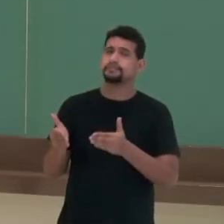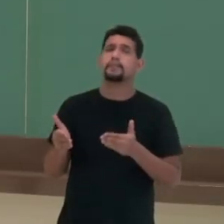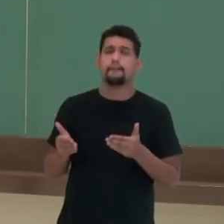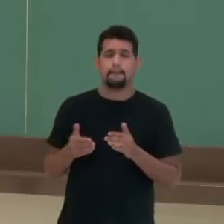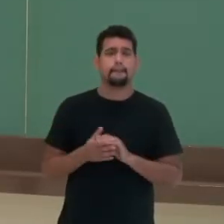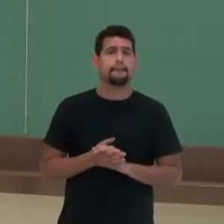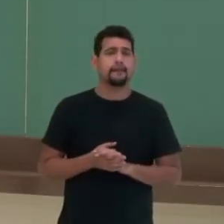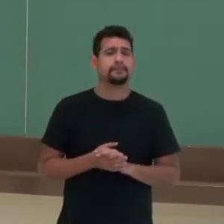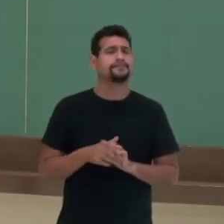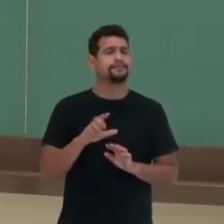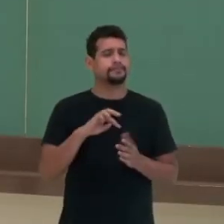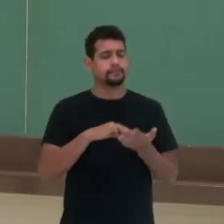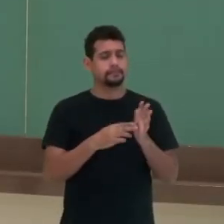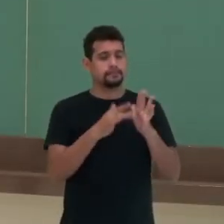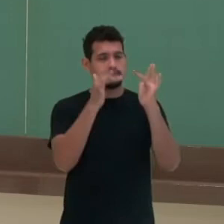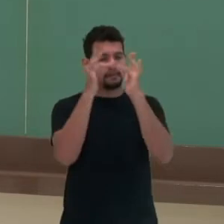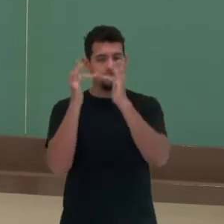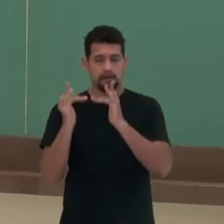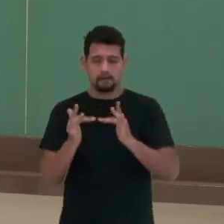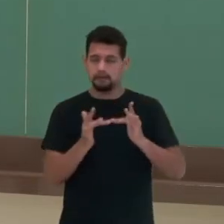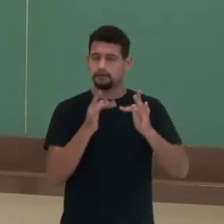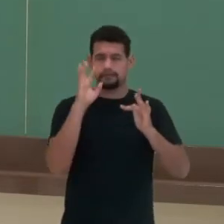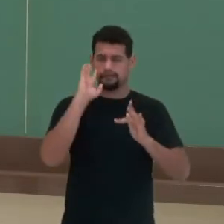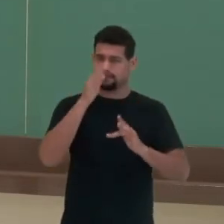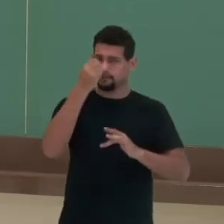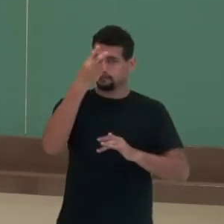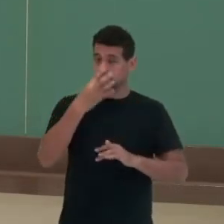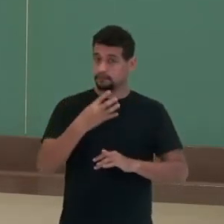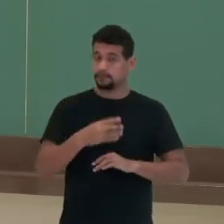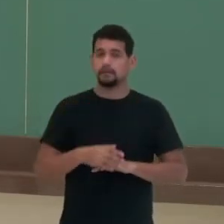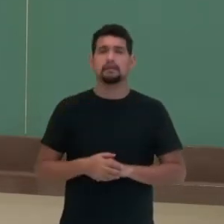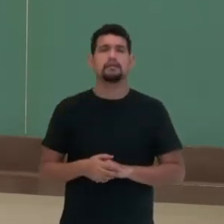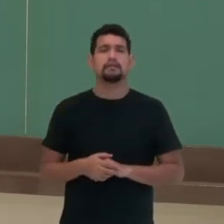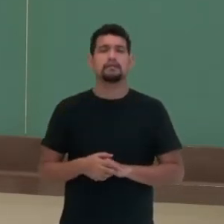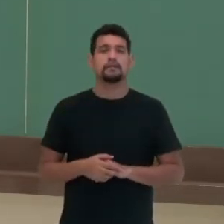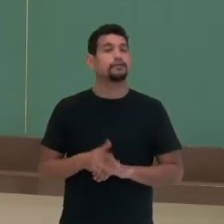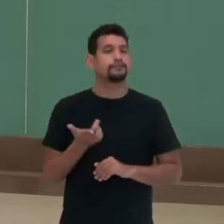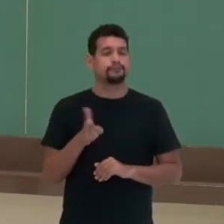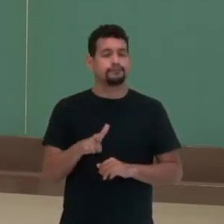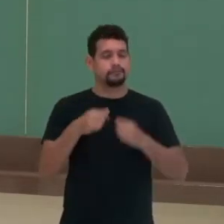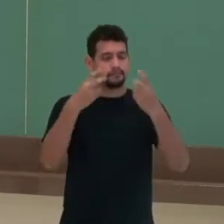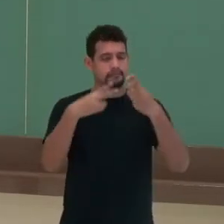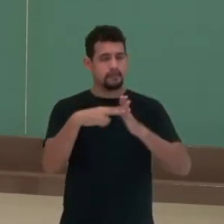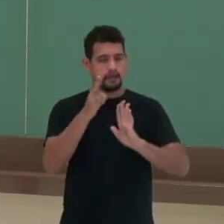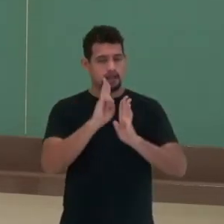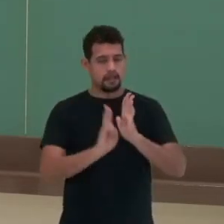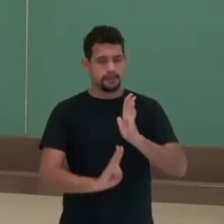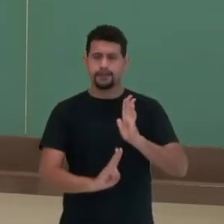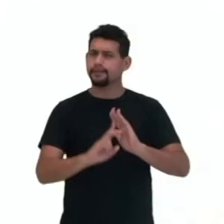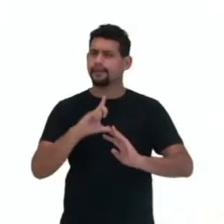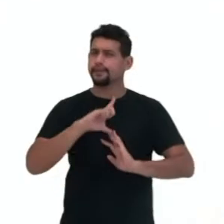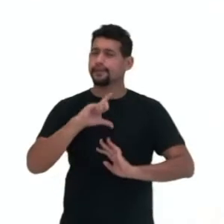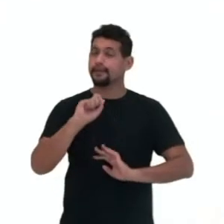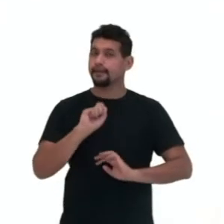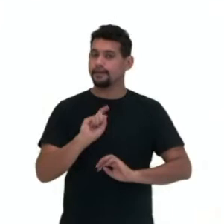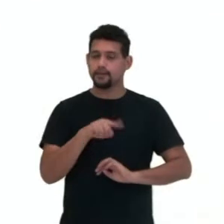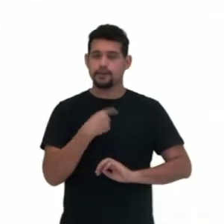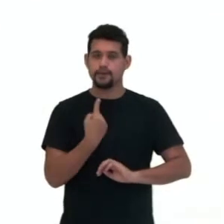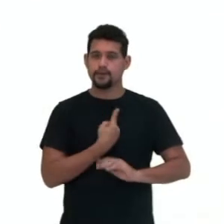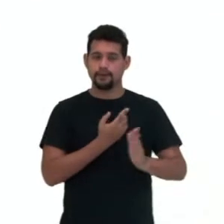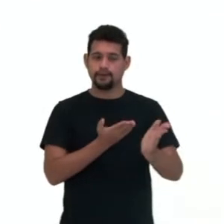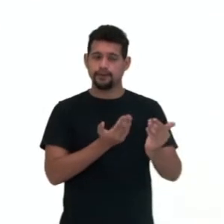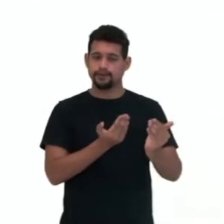a relação entre esses dois eventos citados. Continuando a leitura, temos: nós,